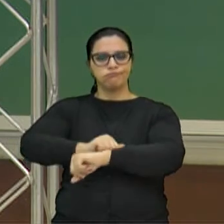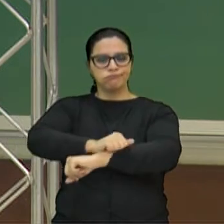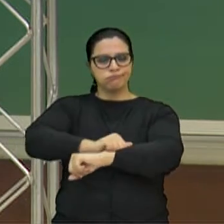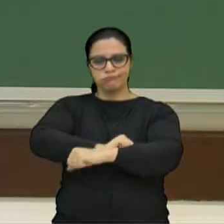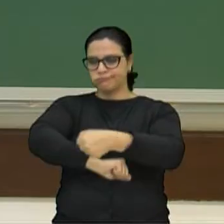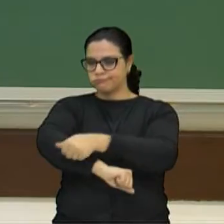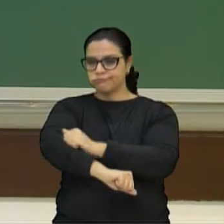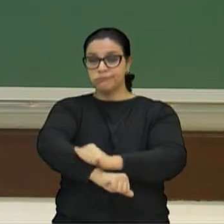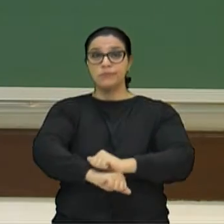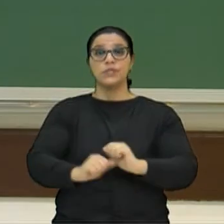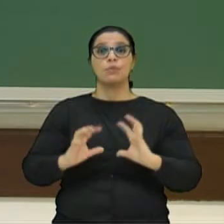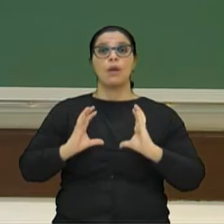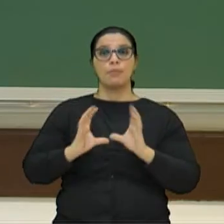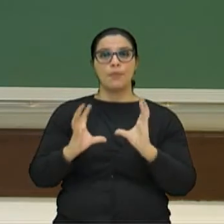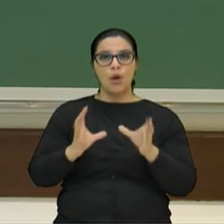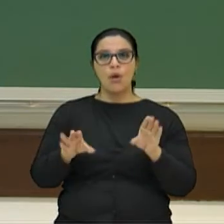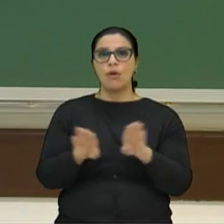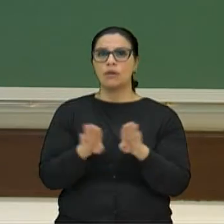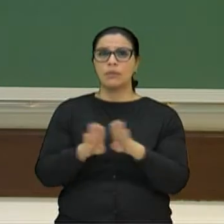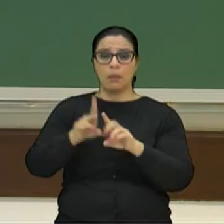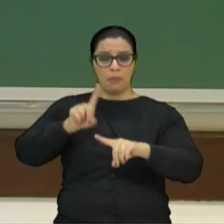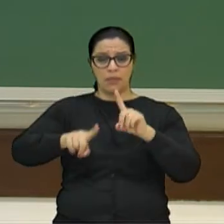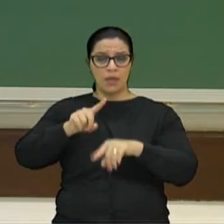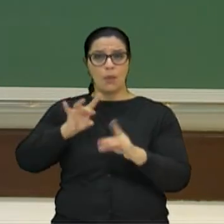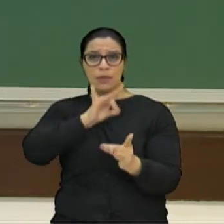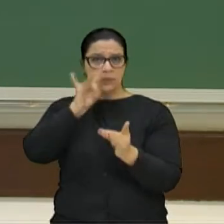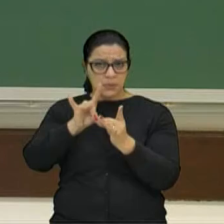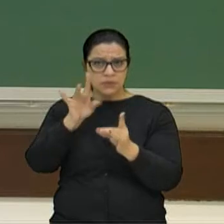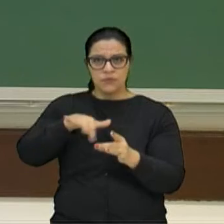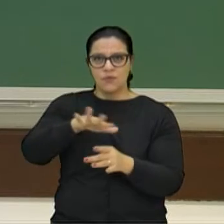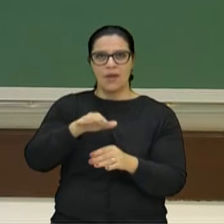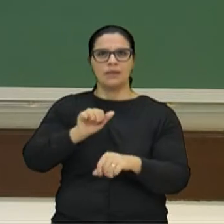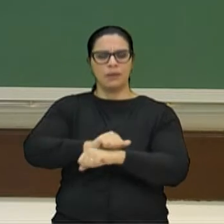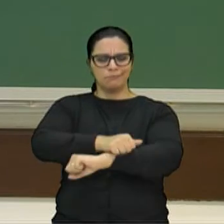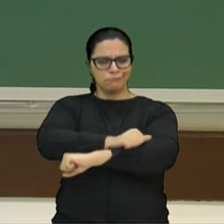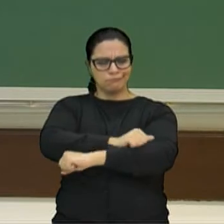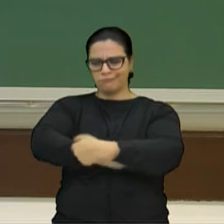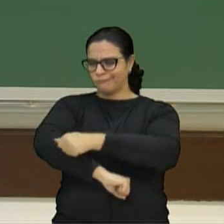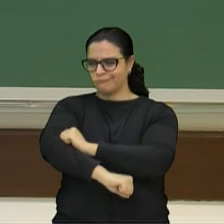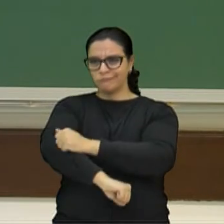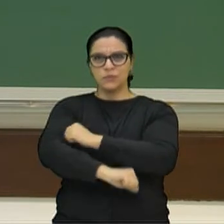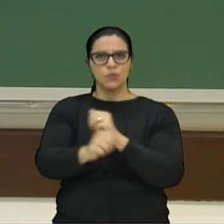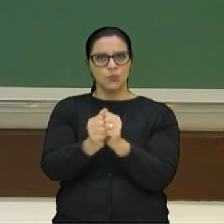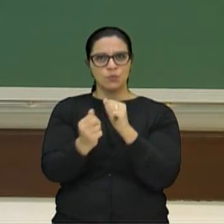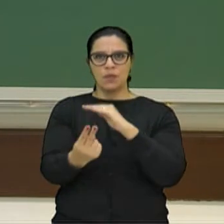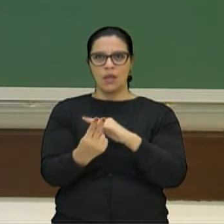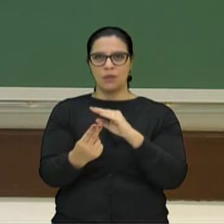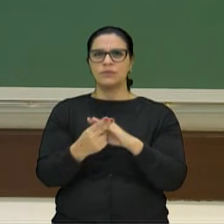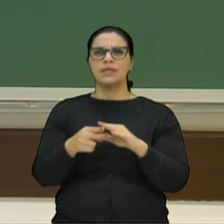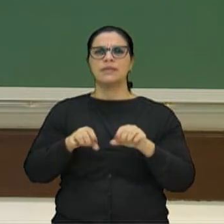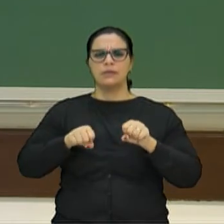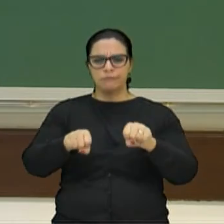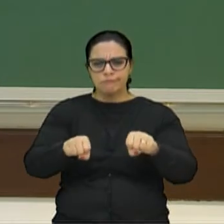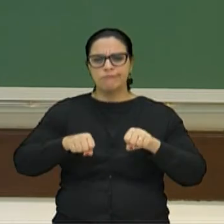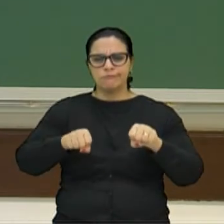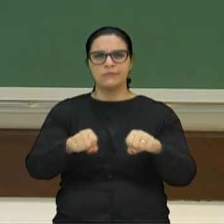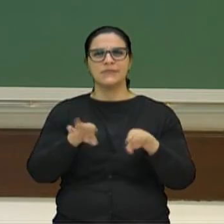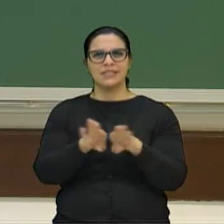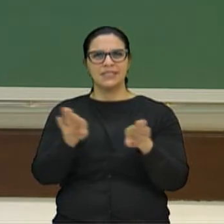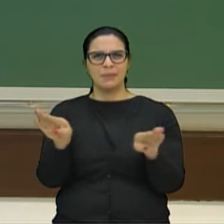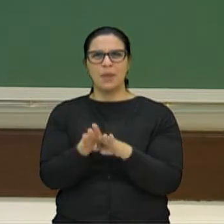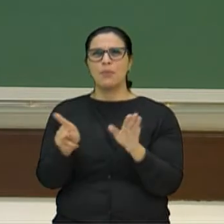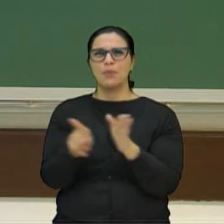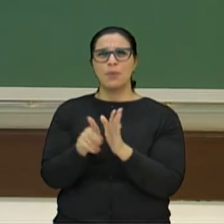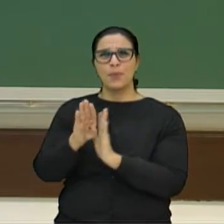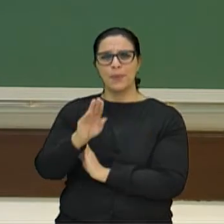realizando. Ali uma bola, equipamentos específicos que tem também para estar utilizando, aqueles rolos, bambus. Então, tudo isso